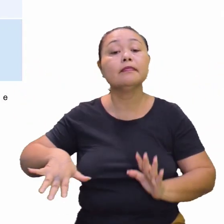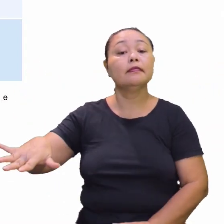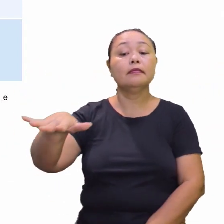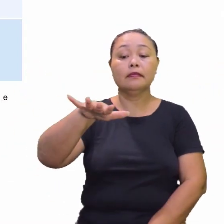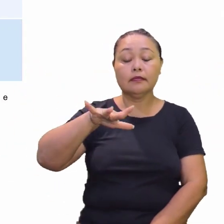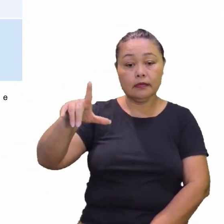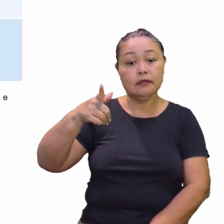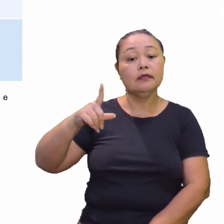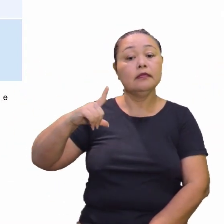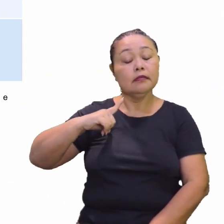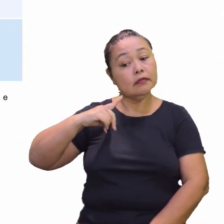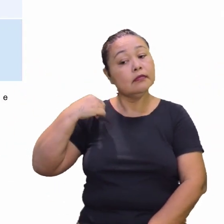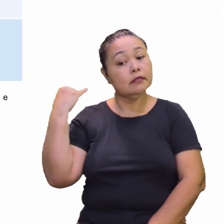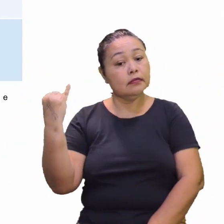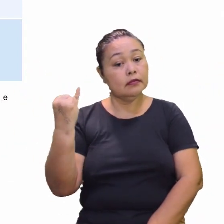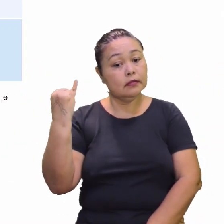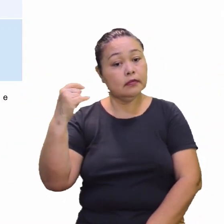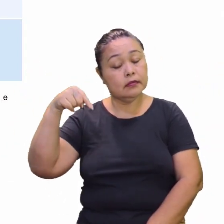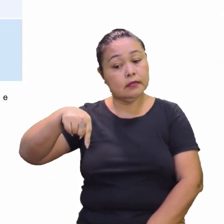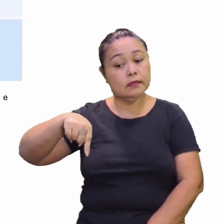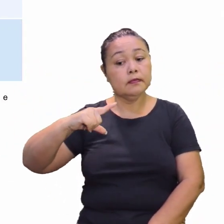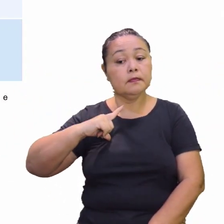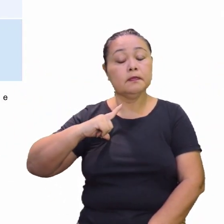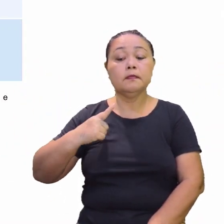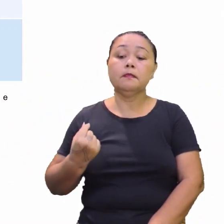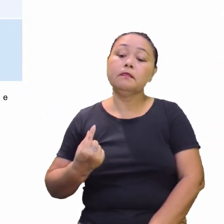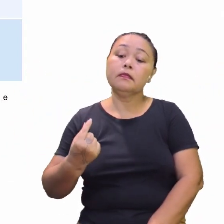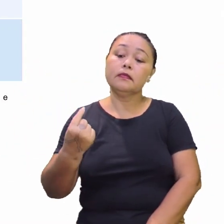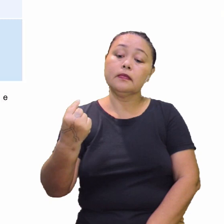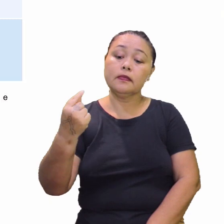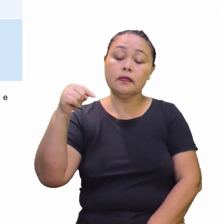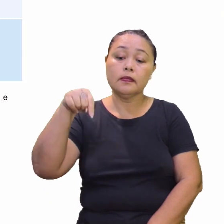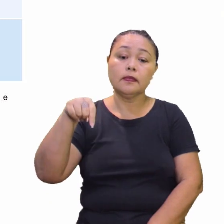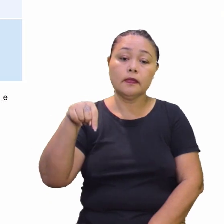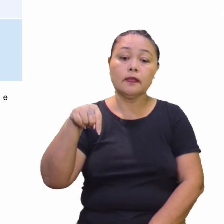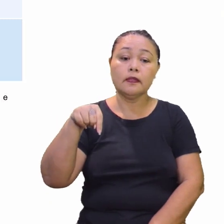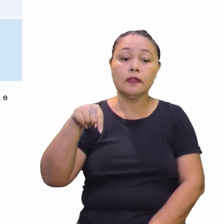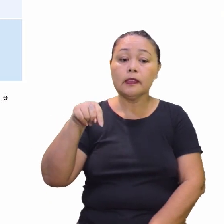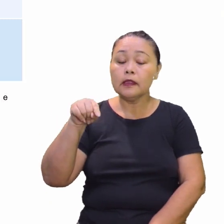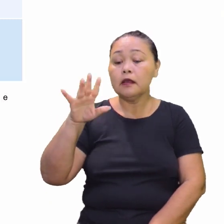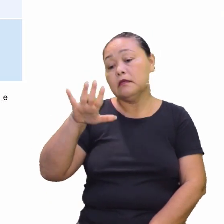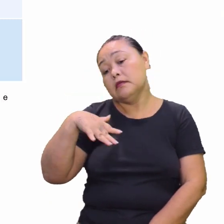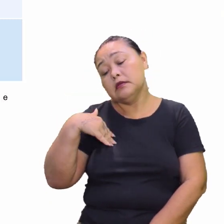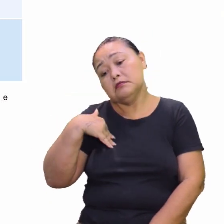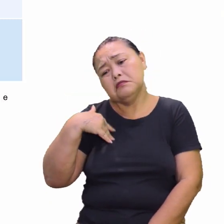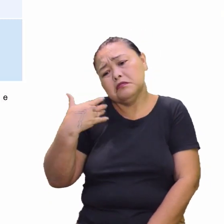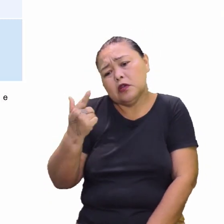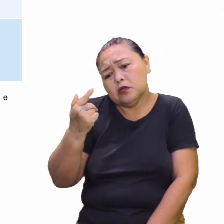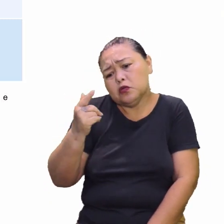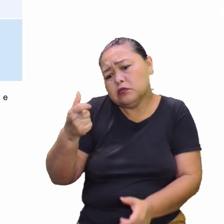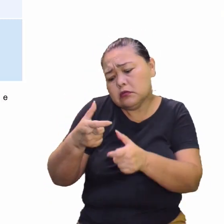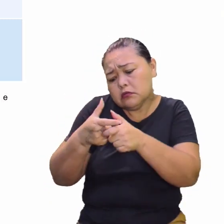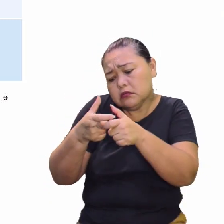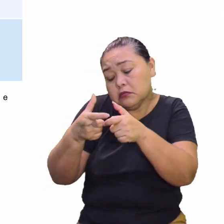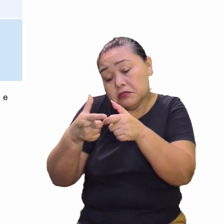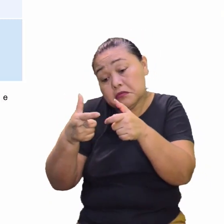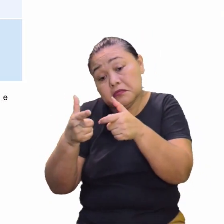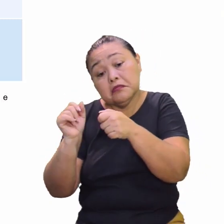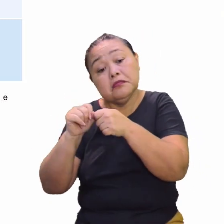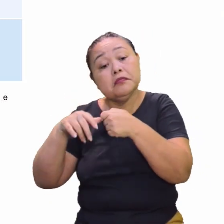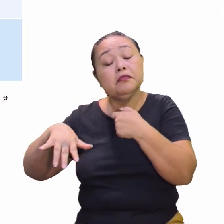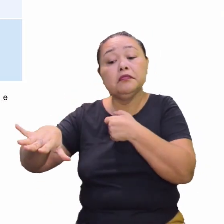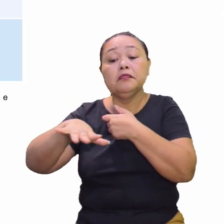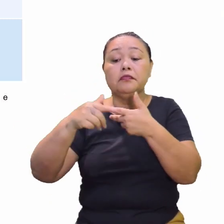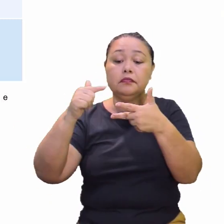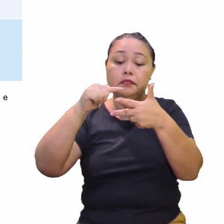outro setor também que é importante para a economia de Rondônia, mas a gente já falou que é de uma forma mais tímida, né? Que não é tão desenvolvido, que